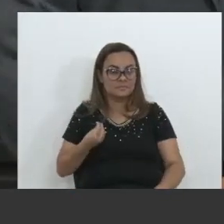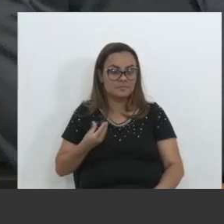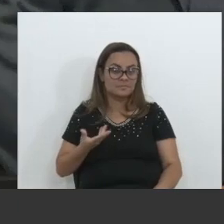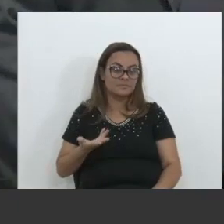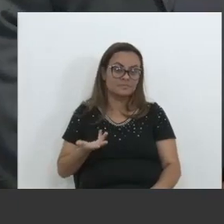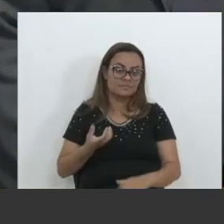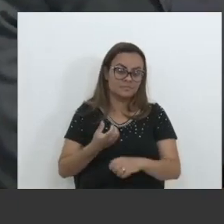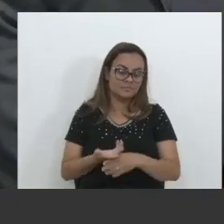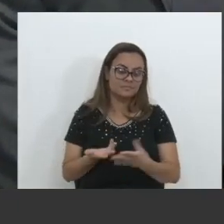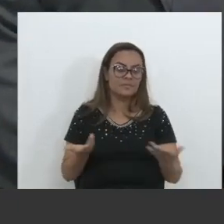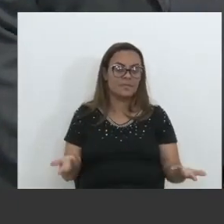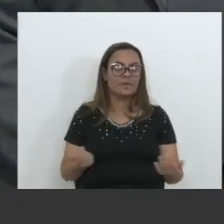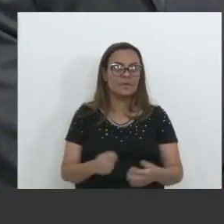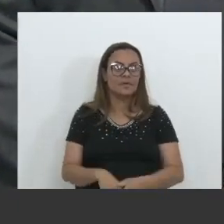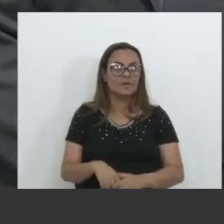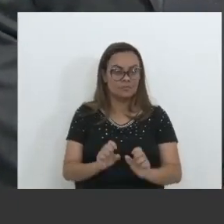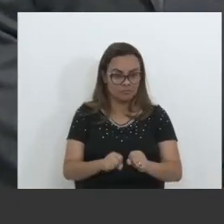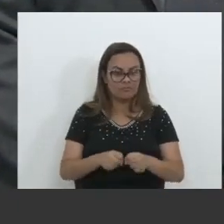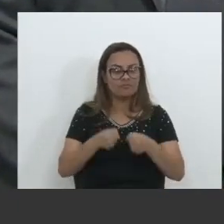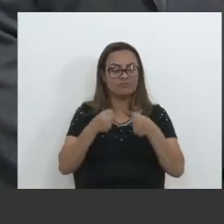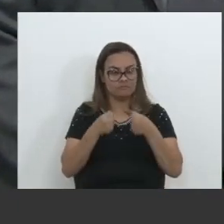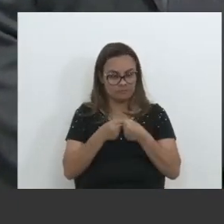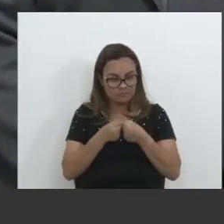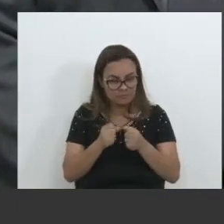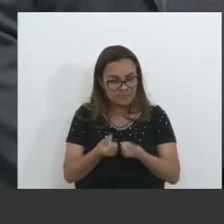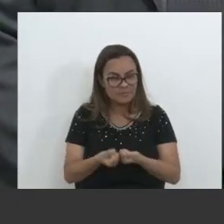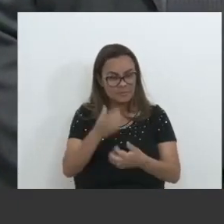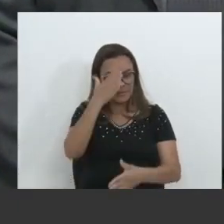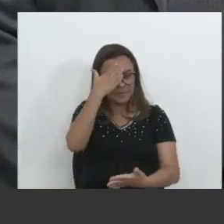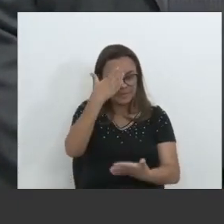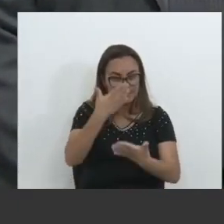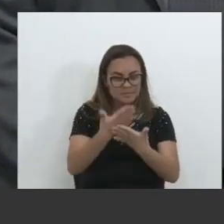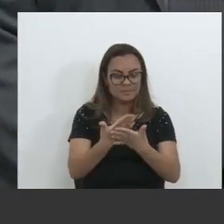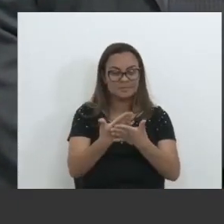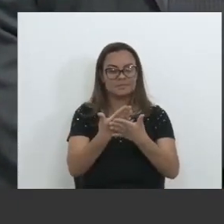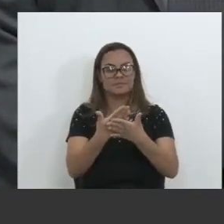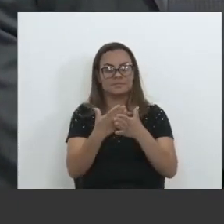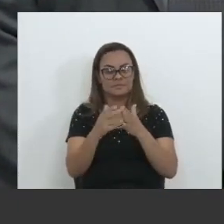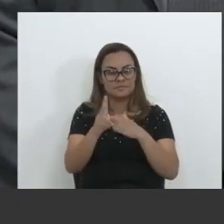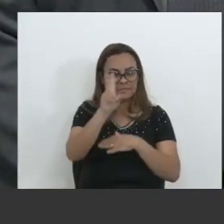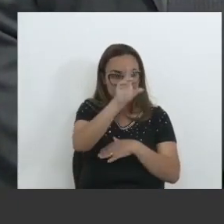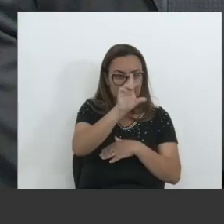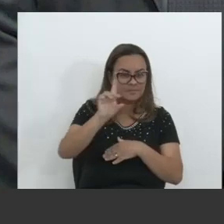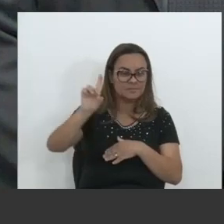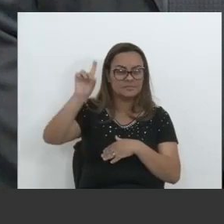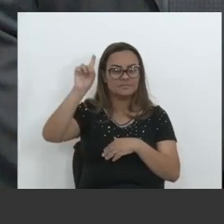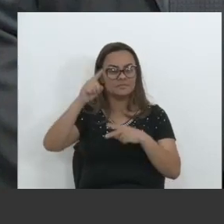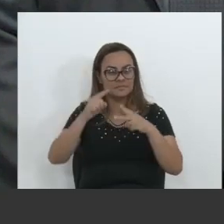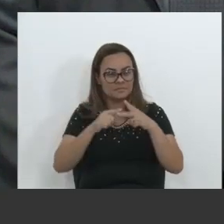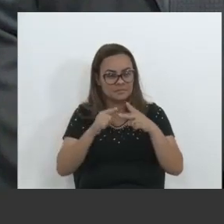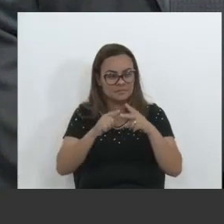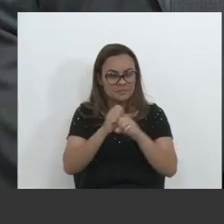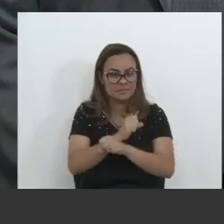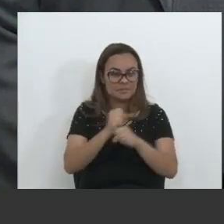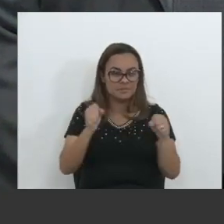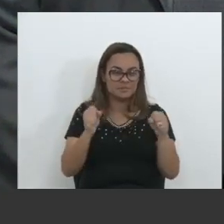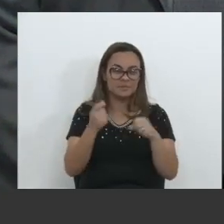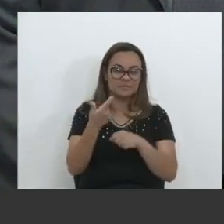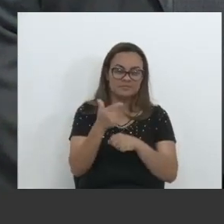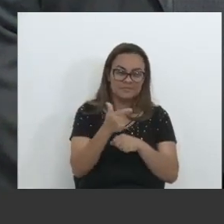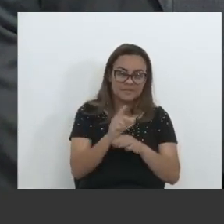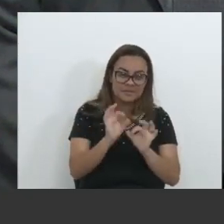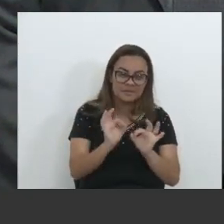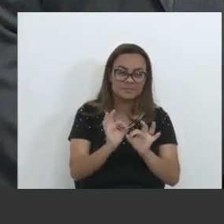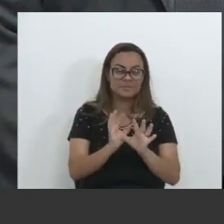mas o esforço dele foi grande Ele acreditou primeiro em Deus depois na que o Jim falou que o Impossível Não Existe